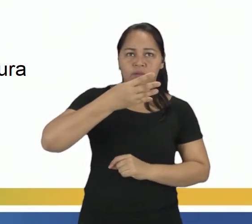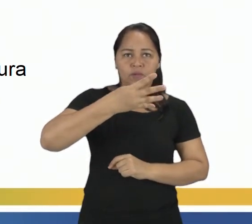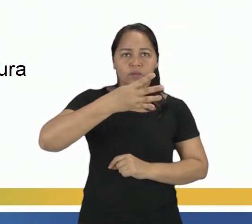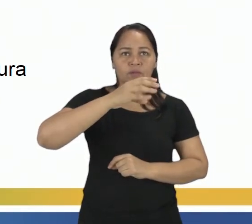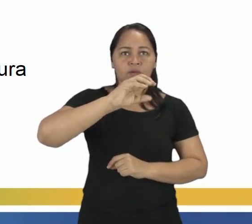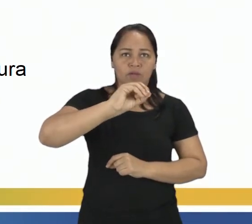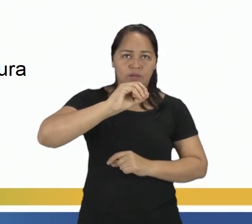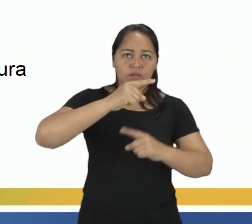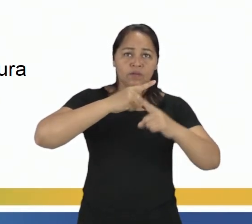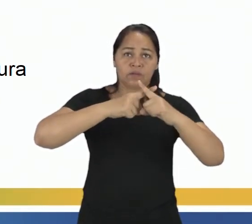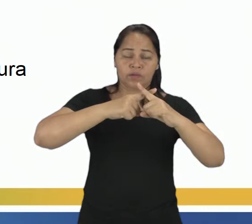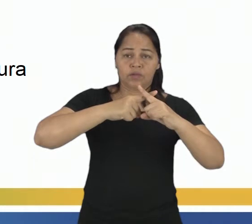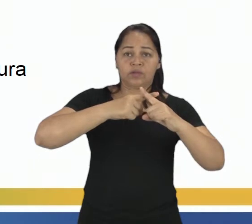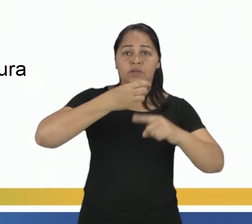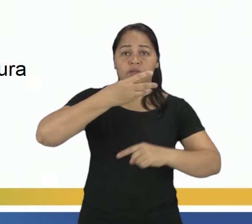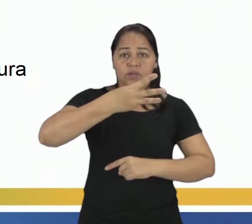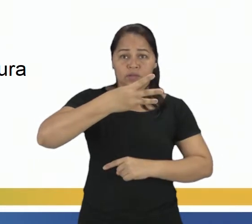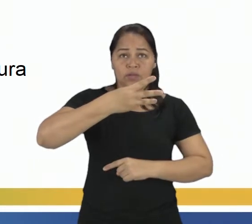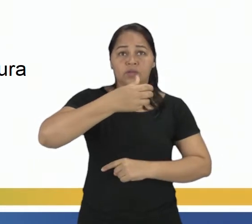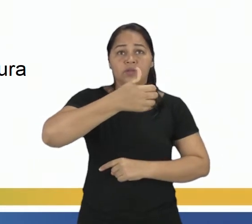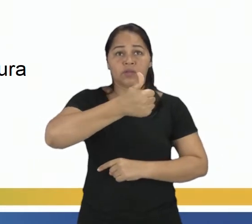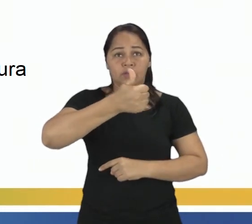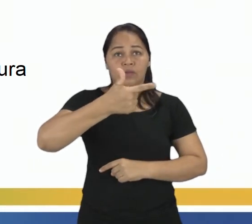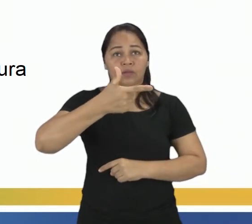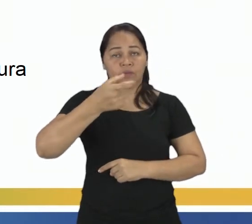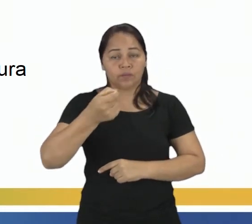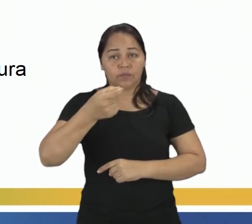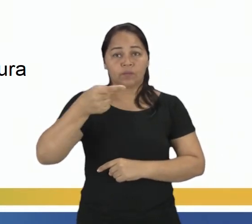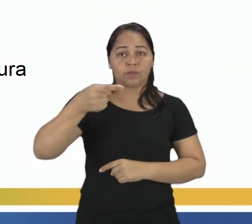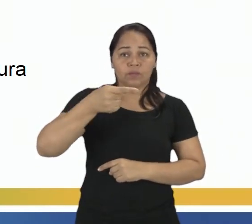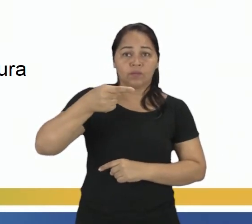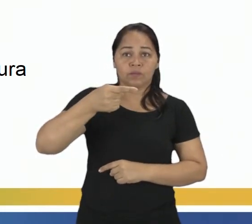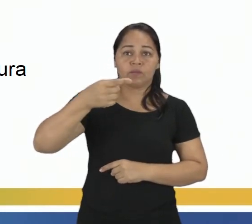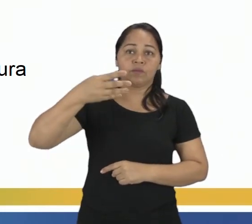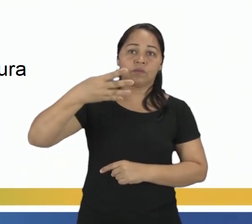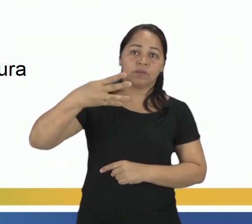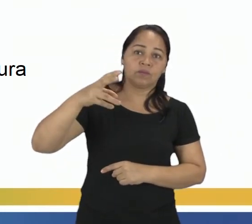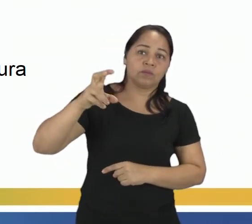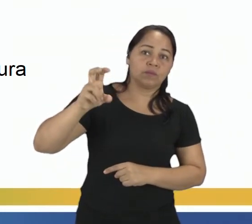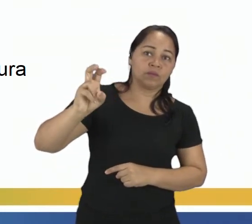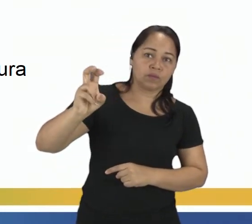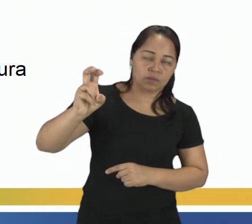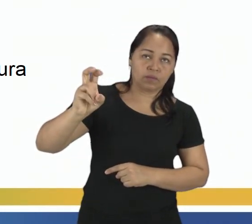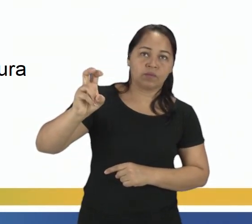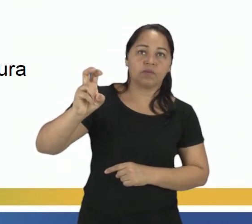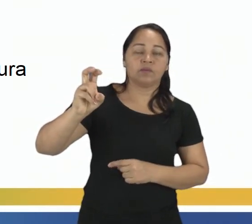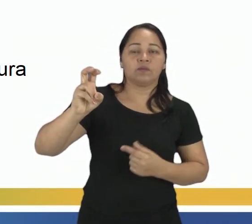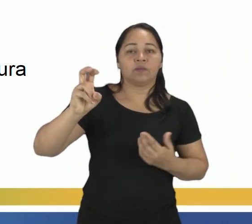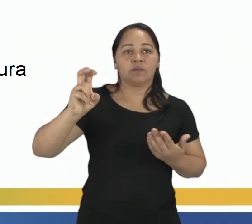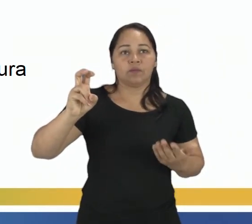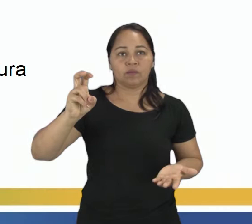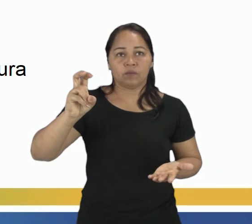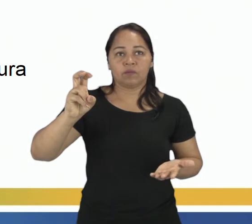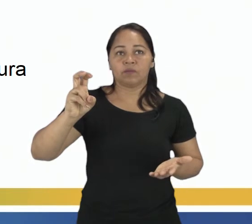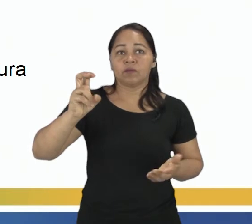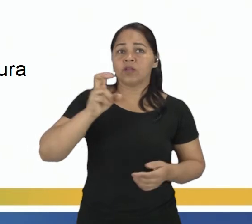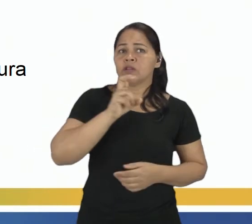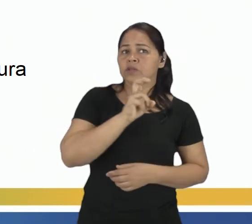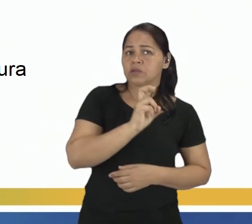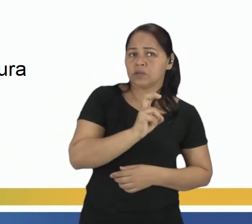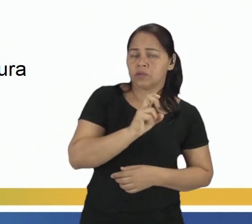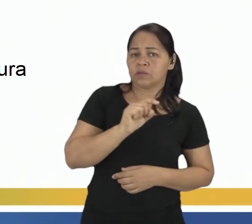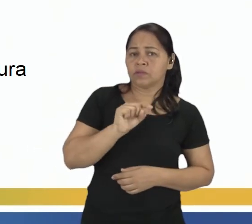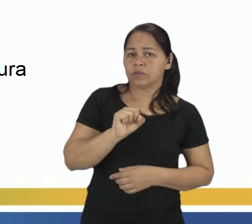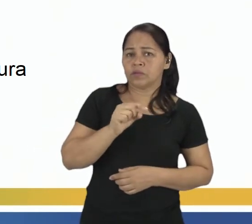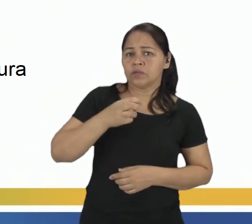3, 120, 3 ao quadrado, 9, e 9 vezes 5, 45. Ora, esse